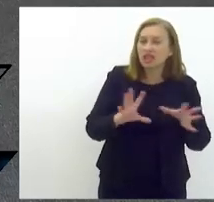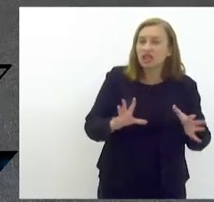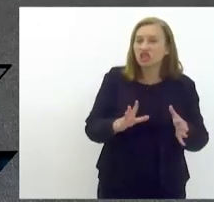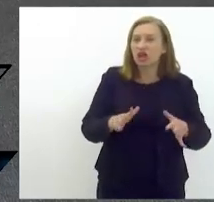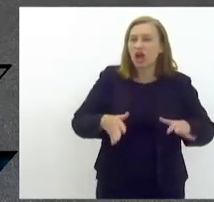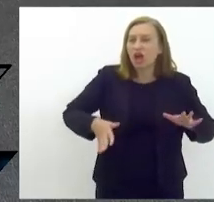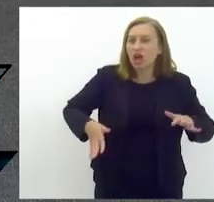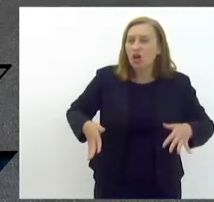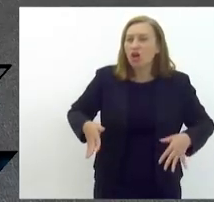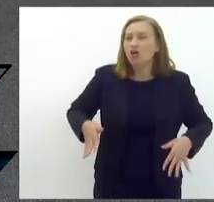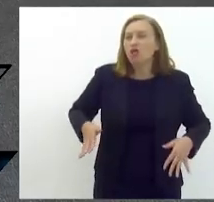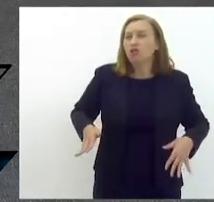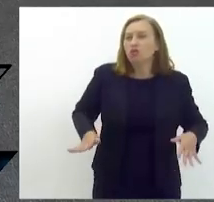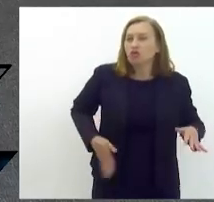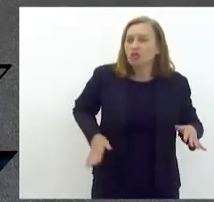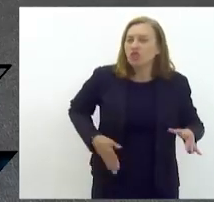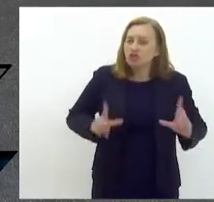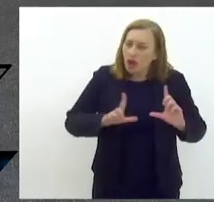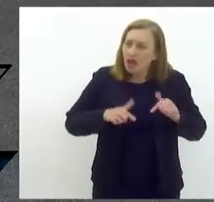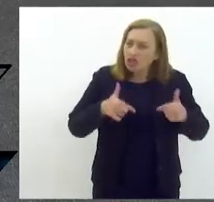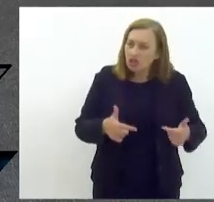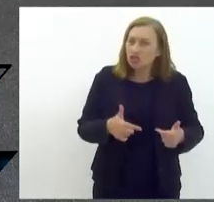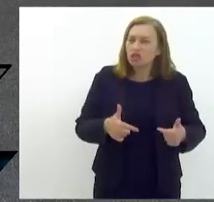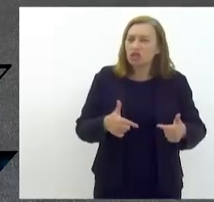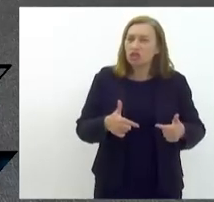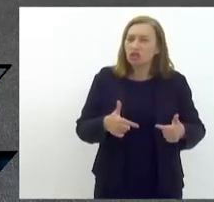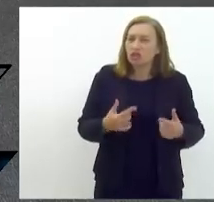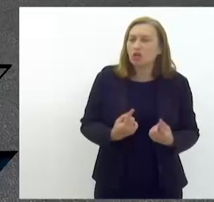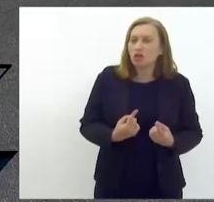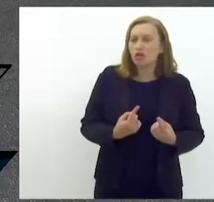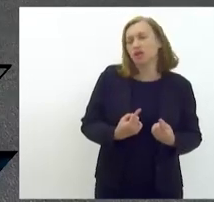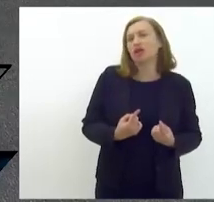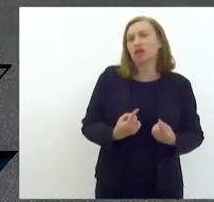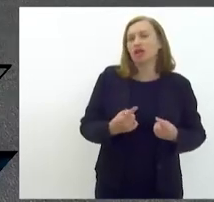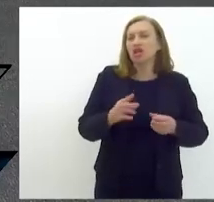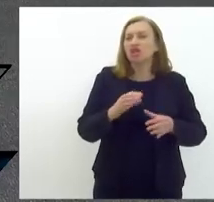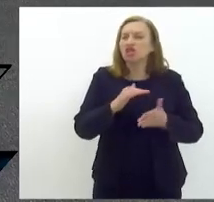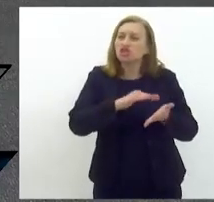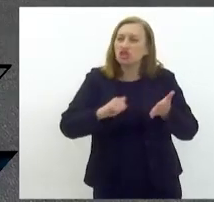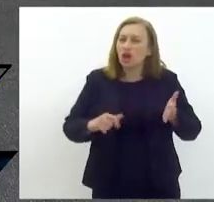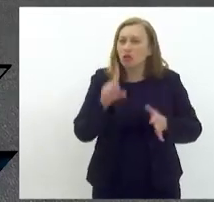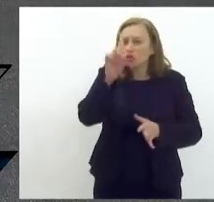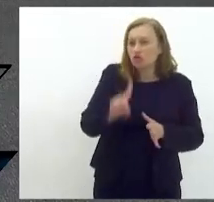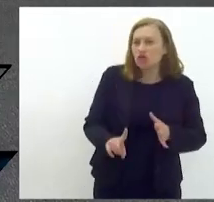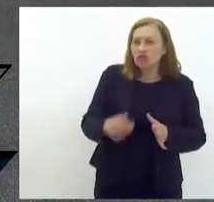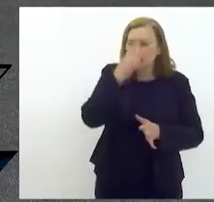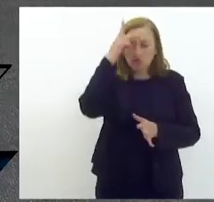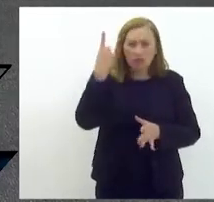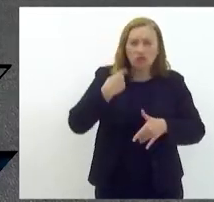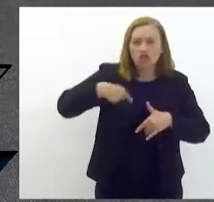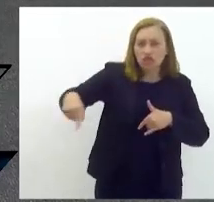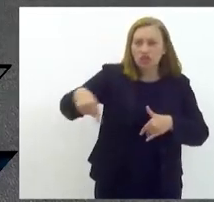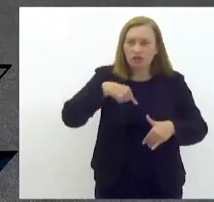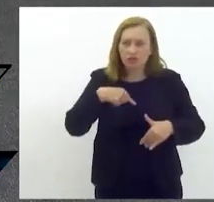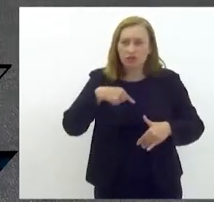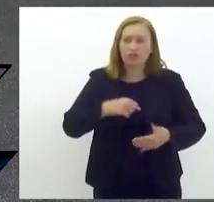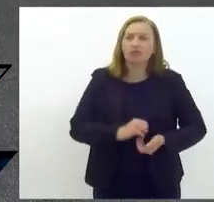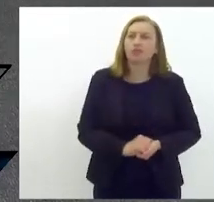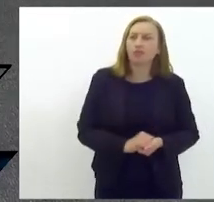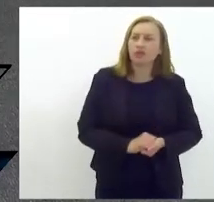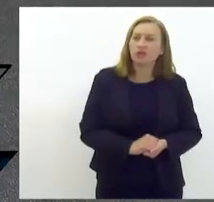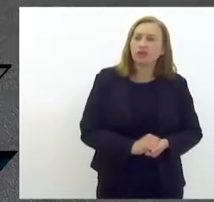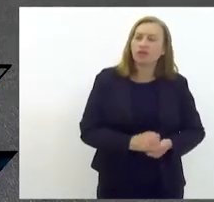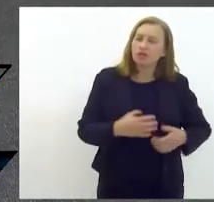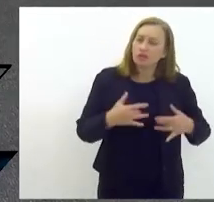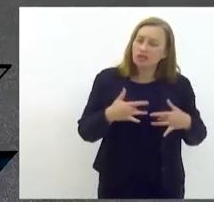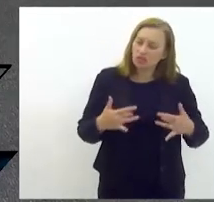o crime tomar conta do estado da sociedade será o direito de ir e vir garantido pela Constituição da população fique